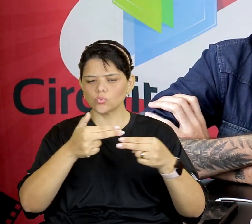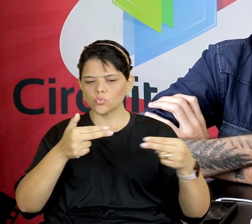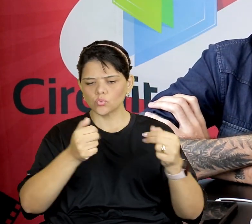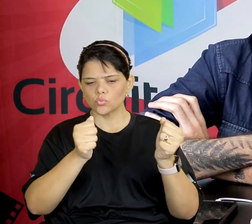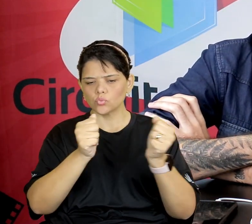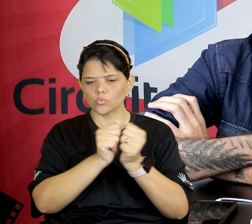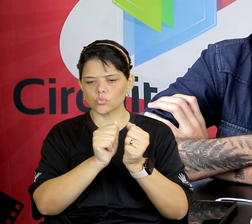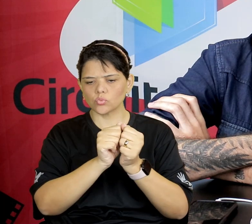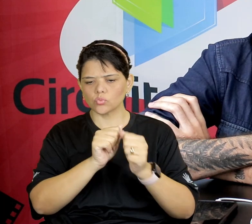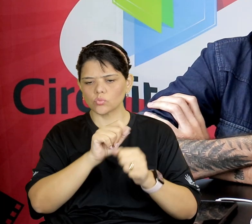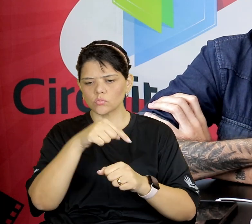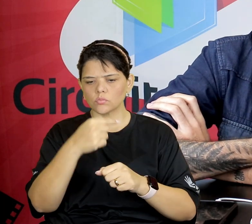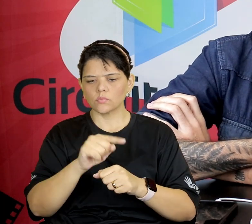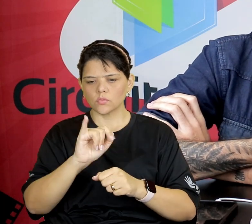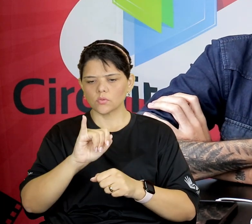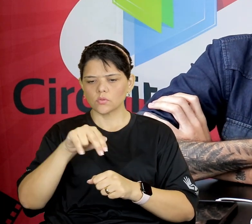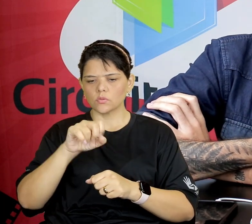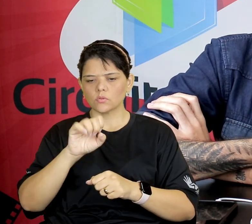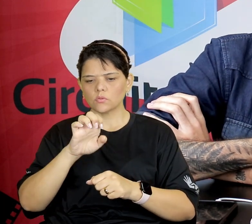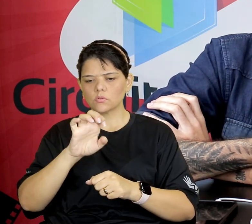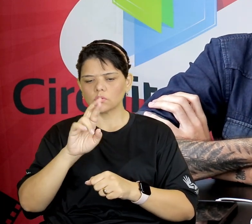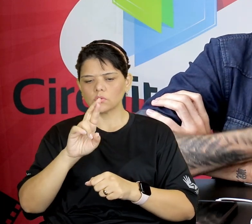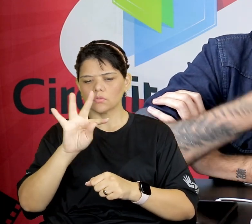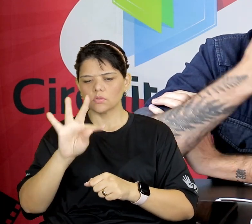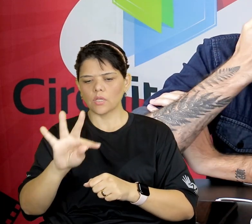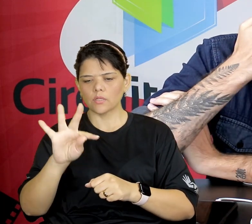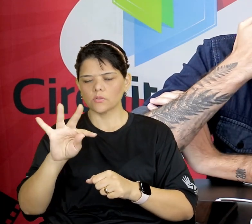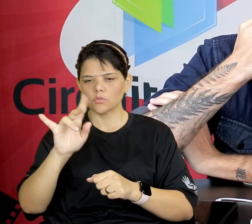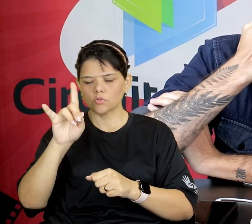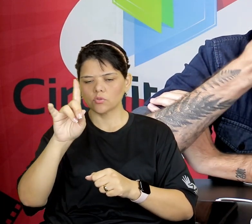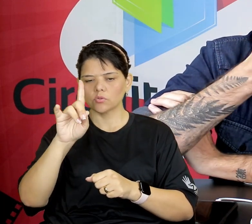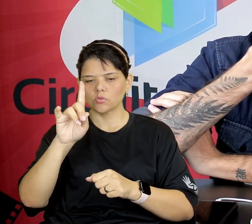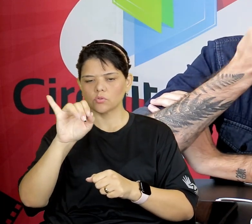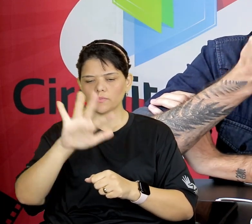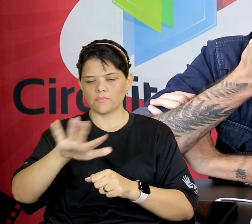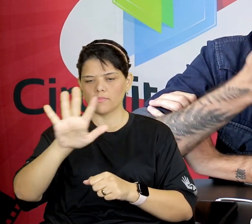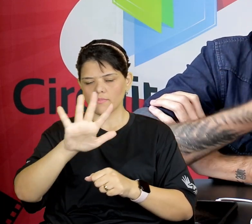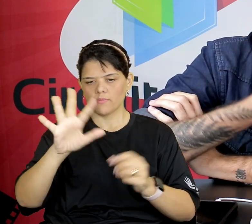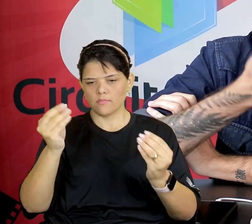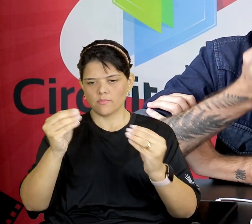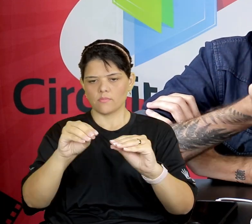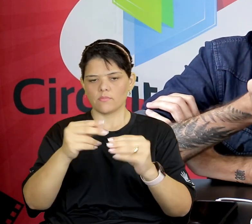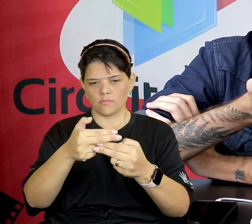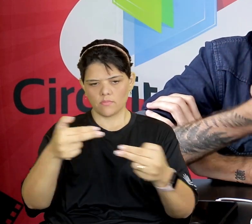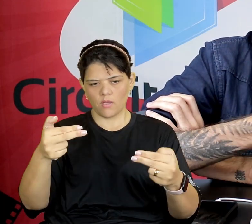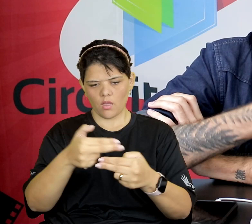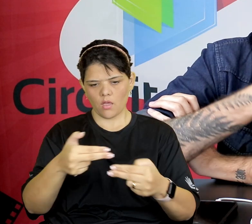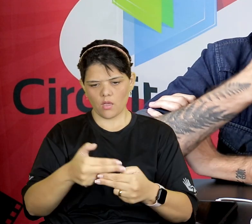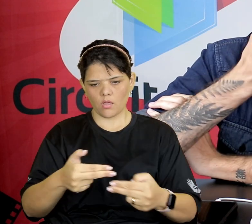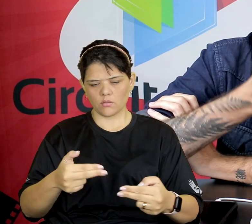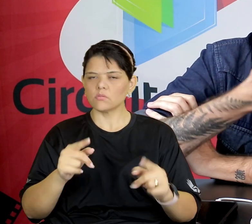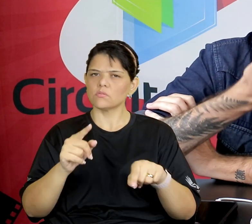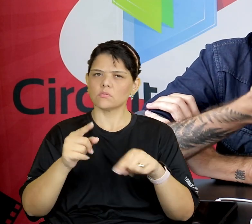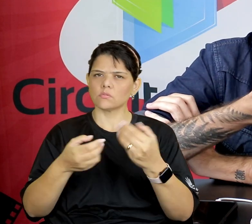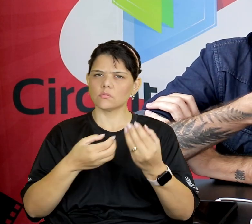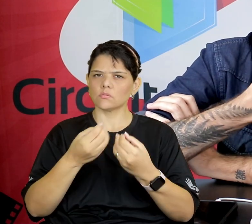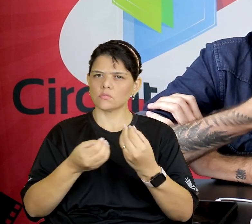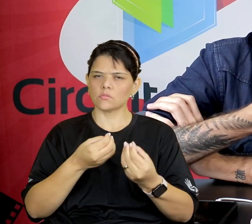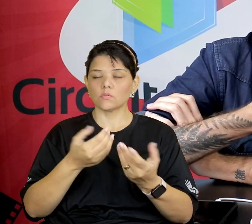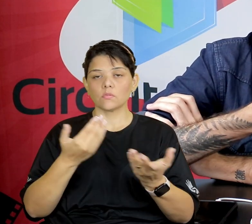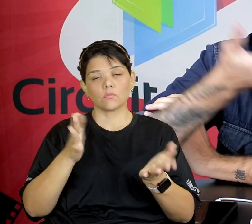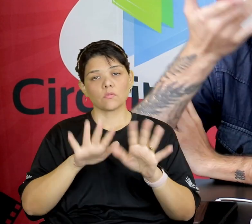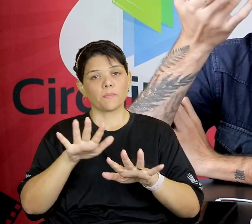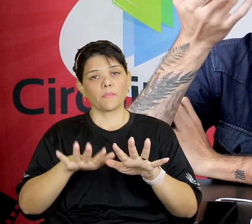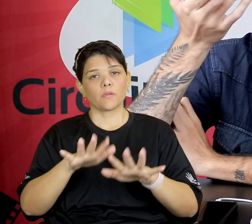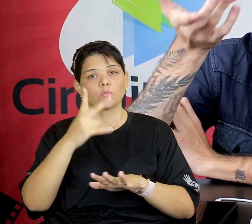Então, vai depender do seu tipo de filme. Se você tem um filme com diálogo, que é importante o diálogo e